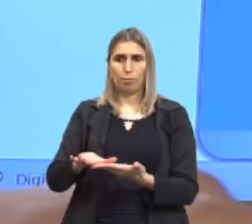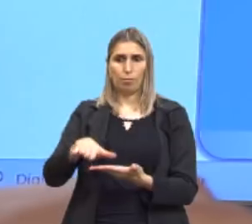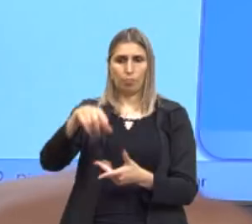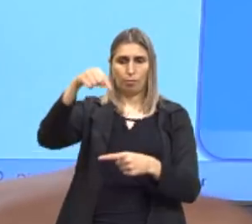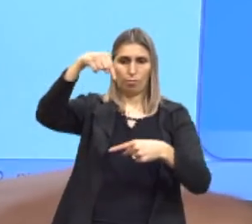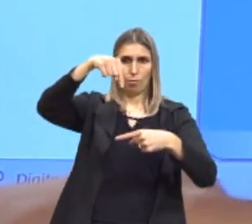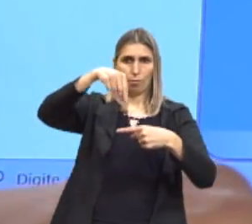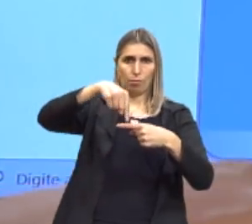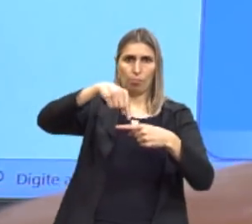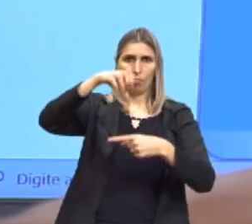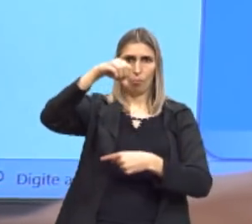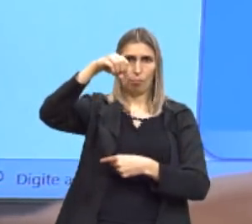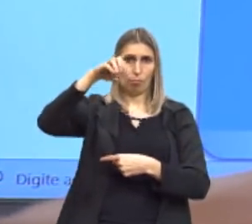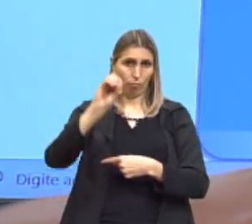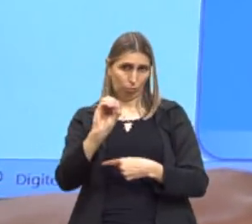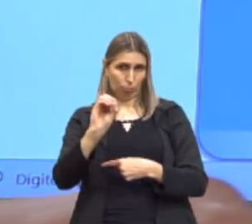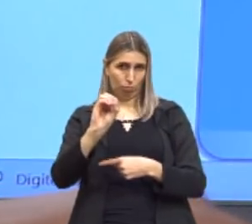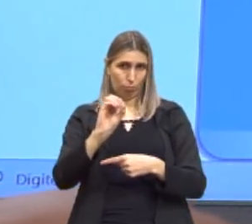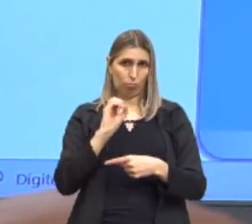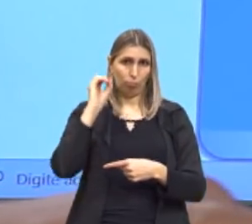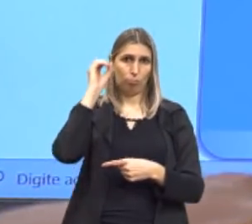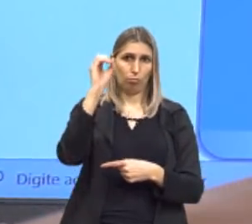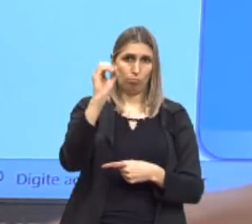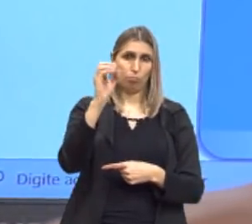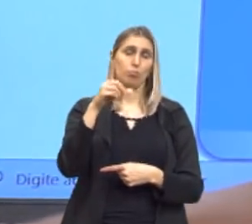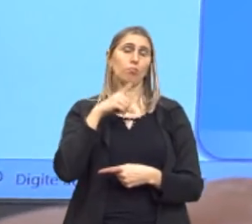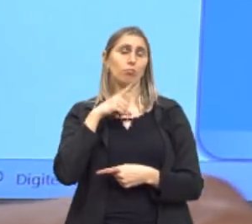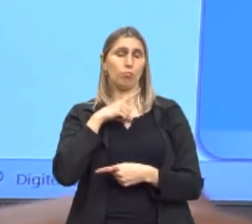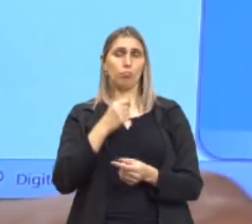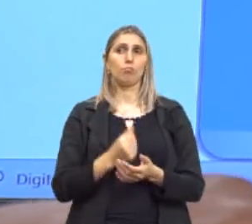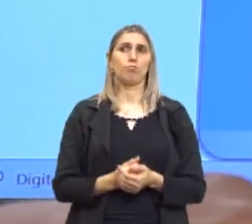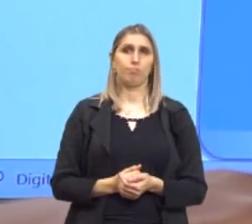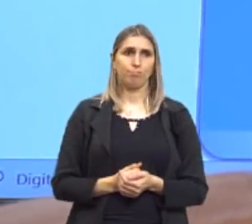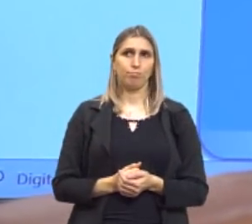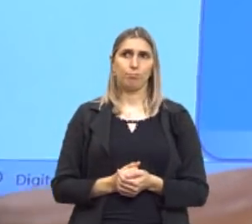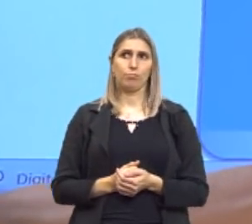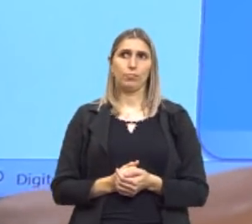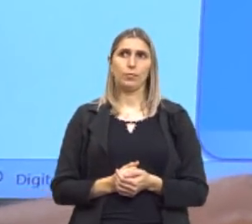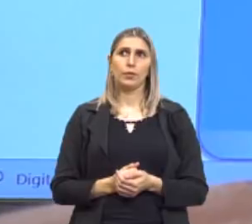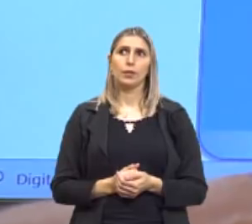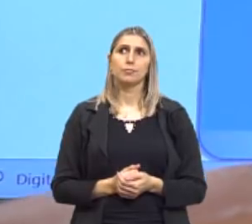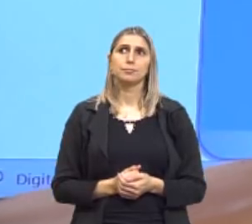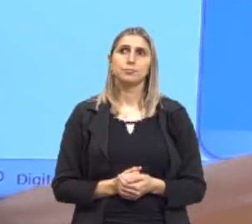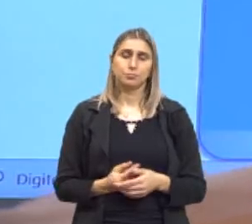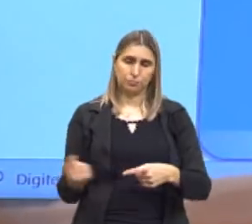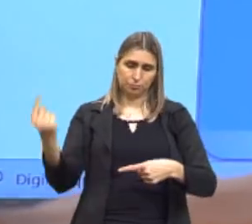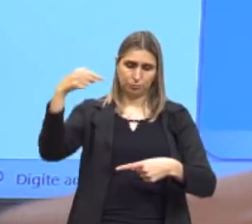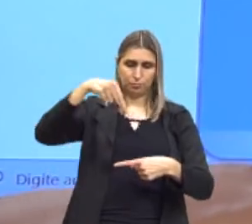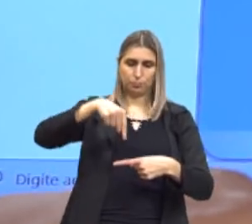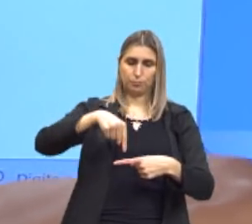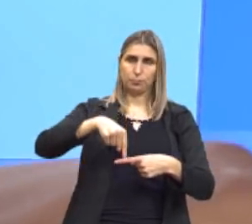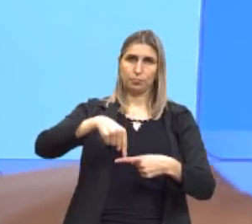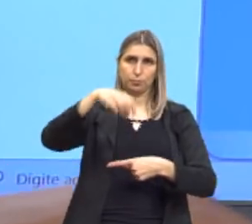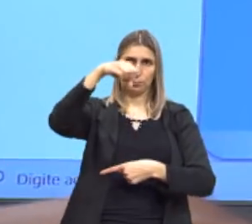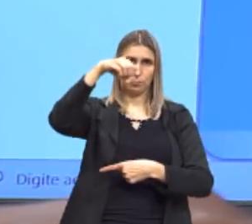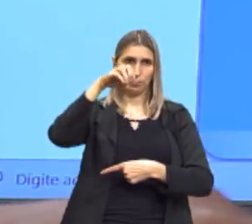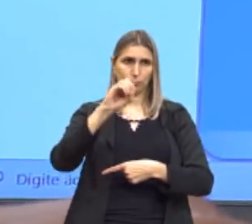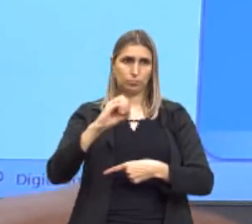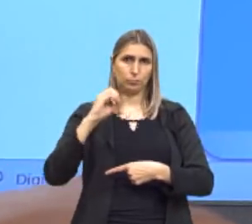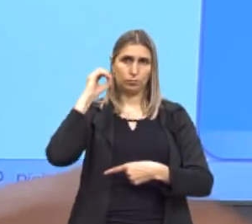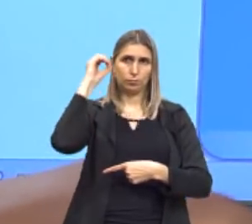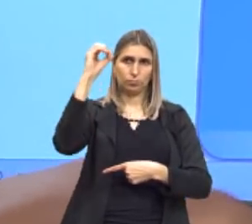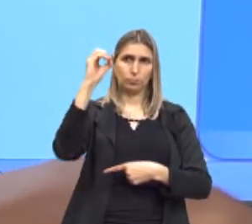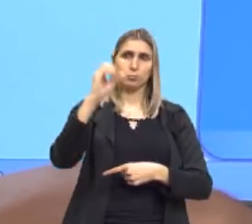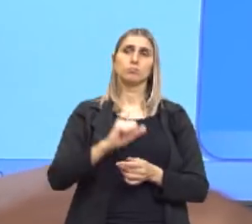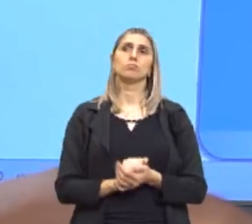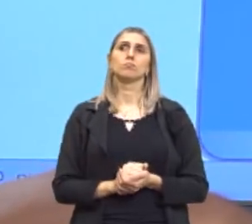90 graus. Nós temos aqui 90 graus com a superfície. Então,